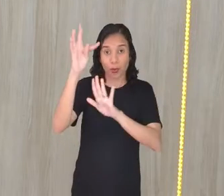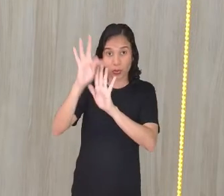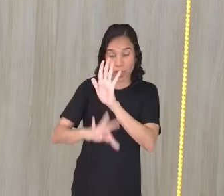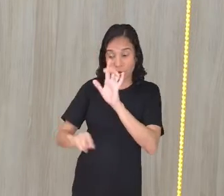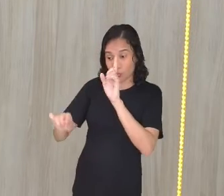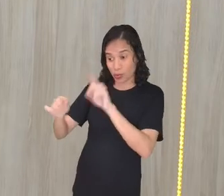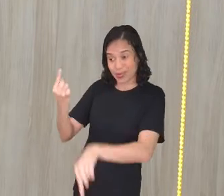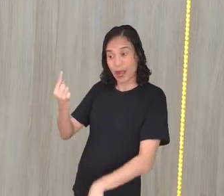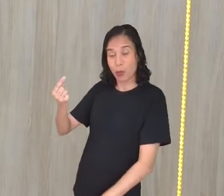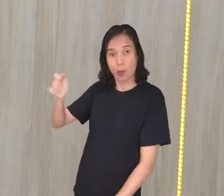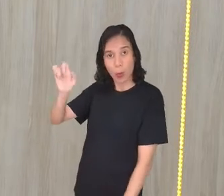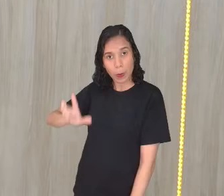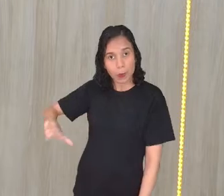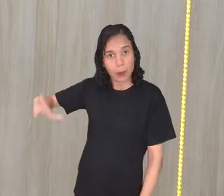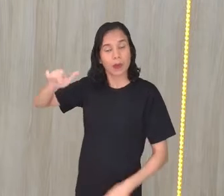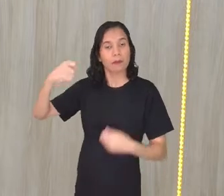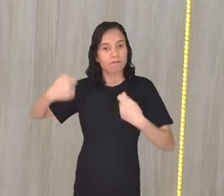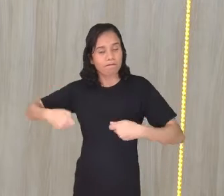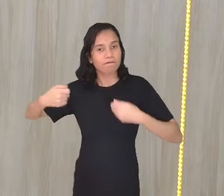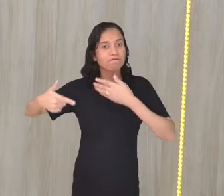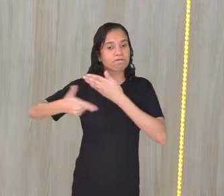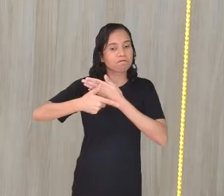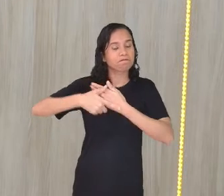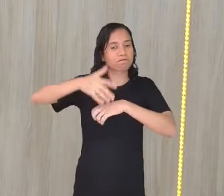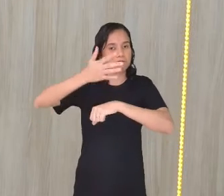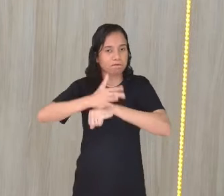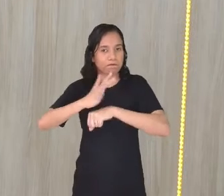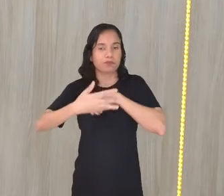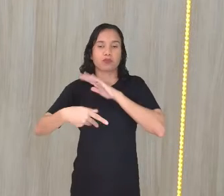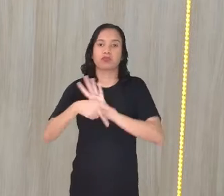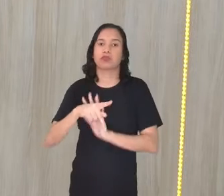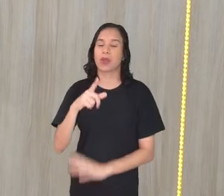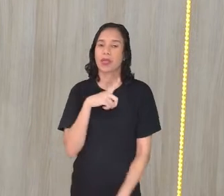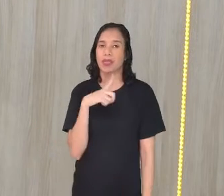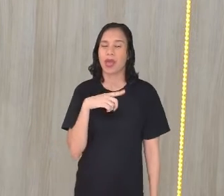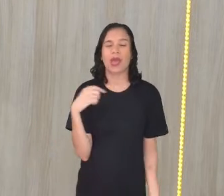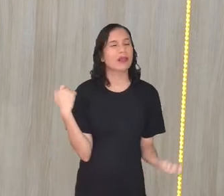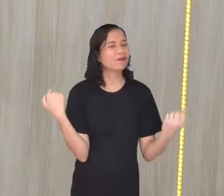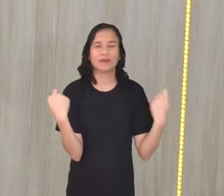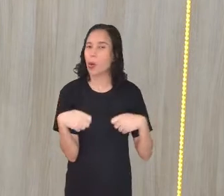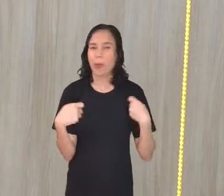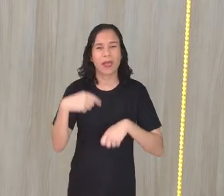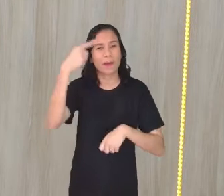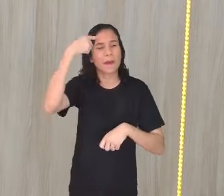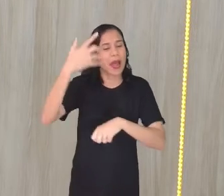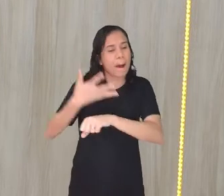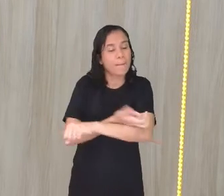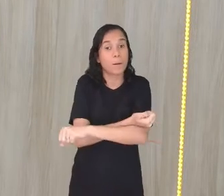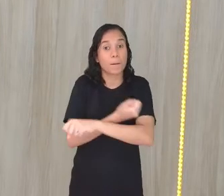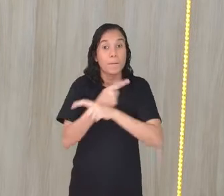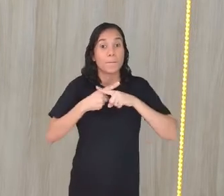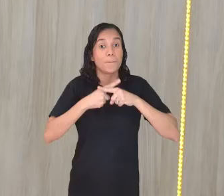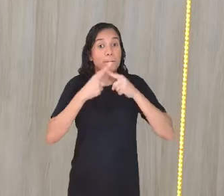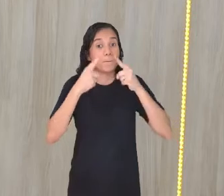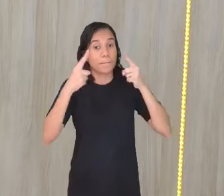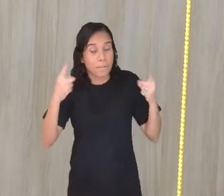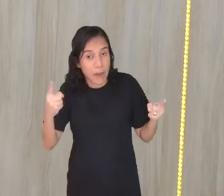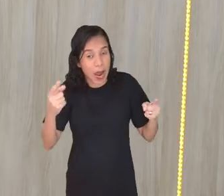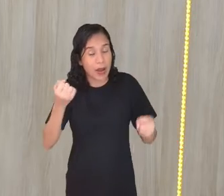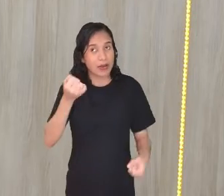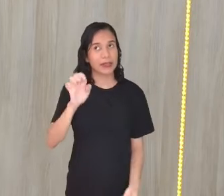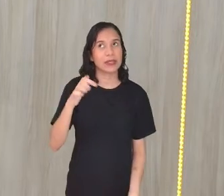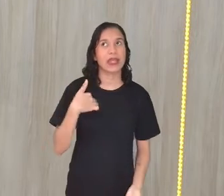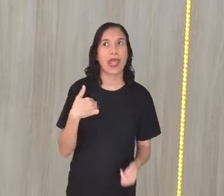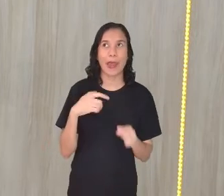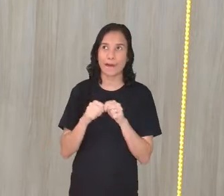ele precisa dessa funcionalidade, dessa praticidade. Então, ele não precisa pensar na emoção. Embora, se eu tivesse